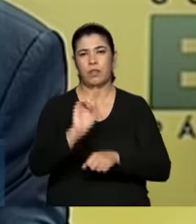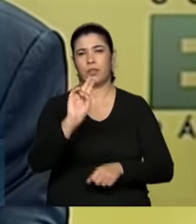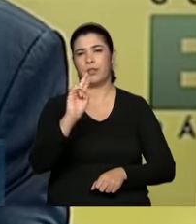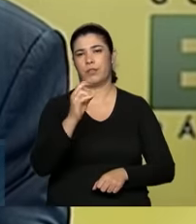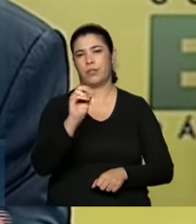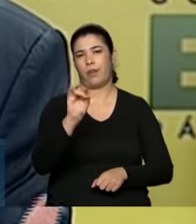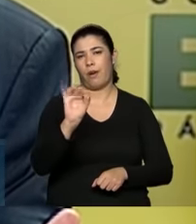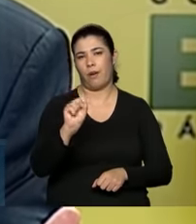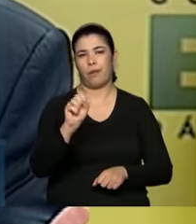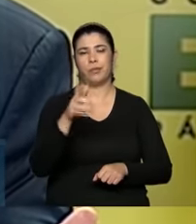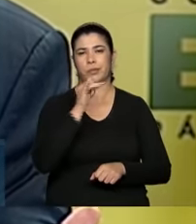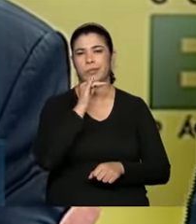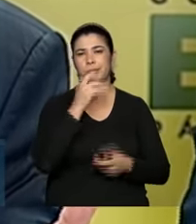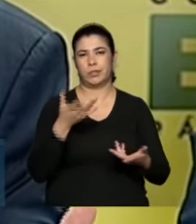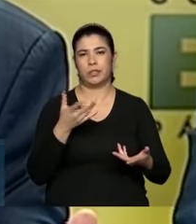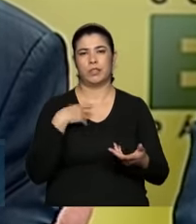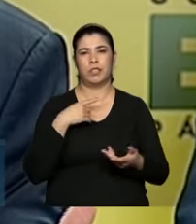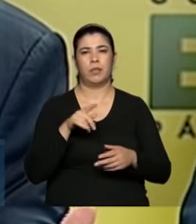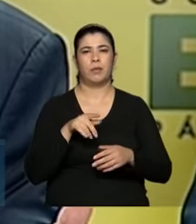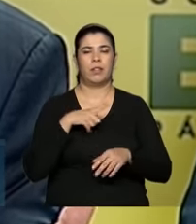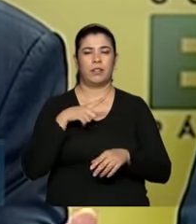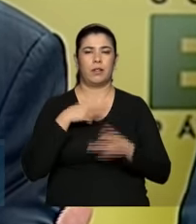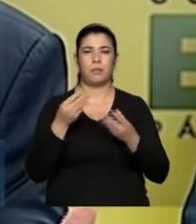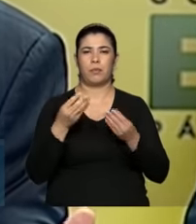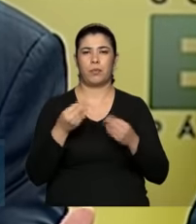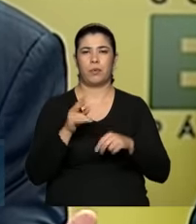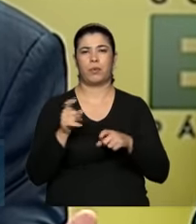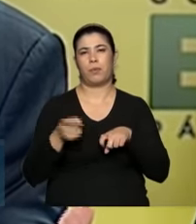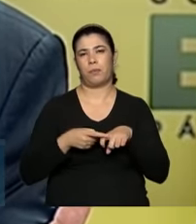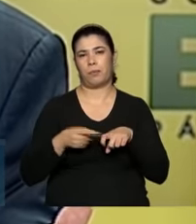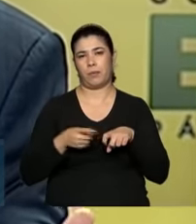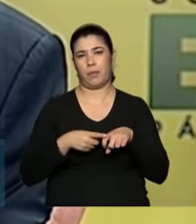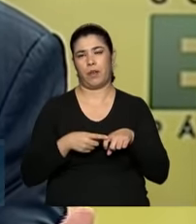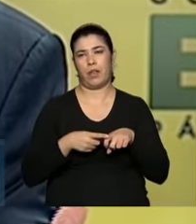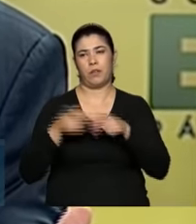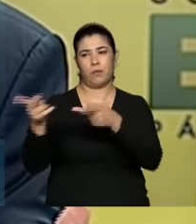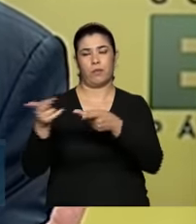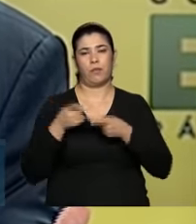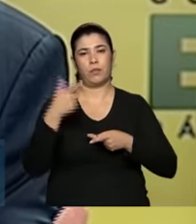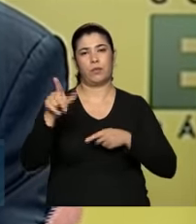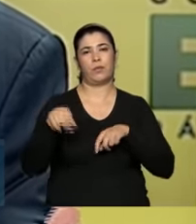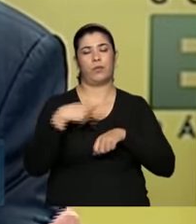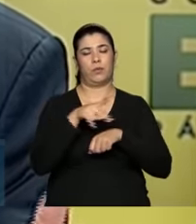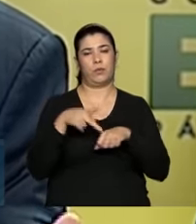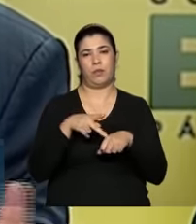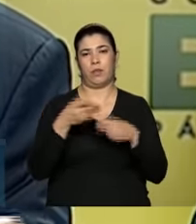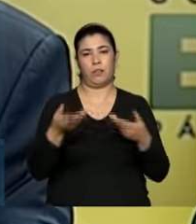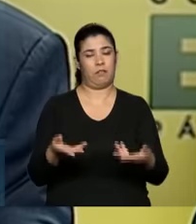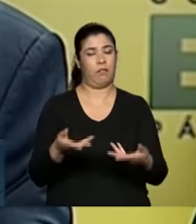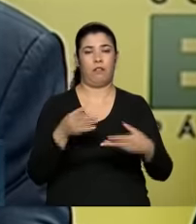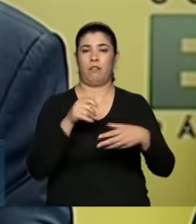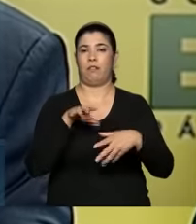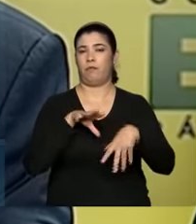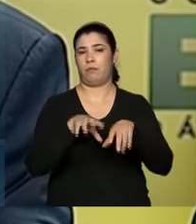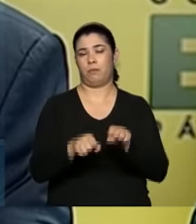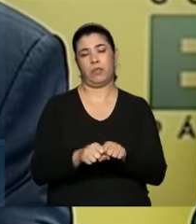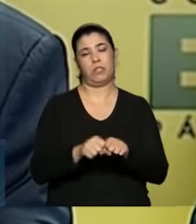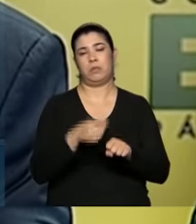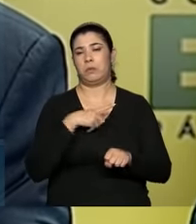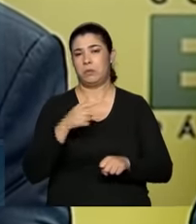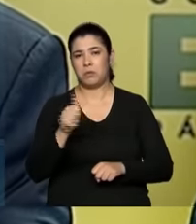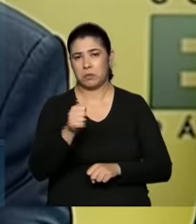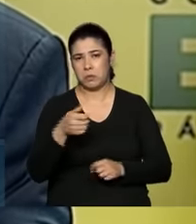importado. Mas o Brasil decidiu ter a sua formação interna. Essa formação não adiantaria sem critérios de